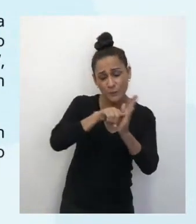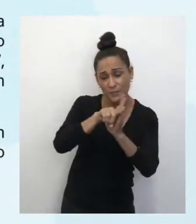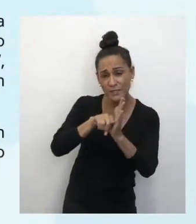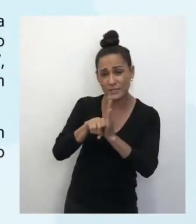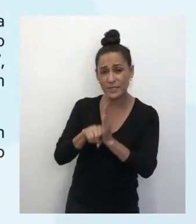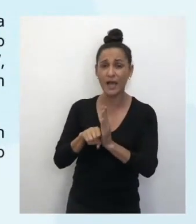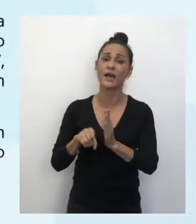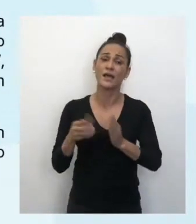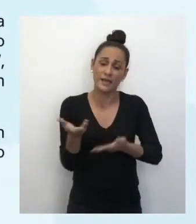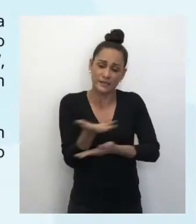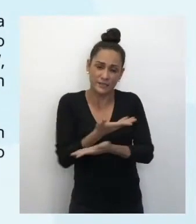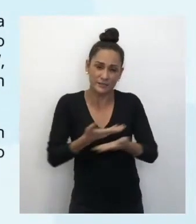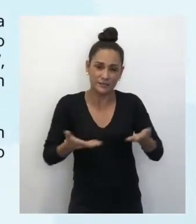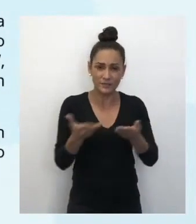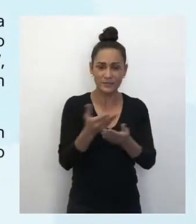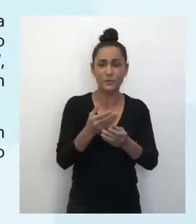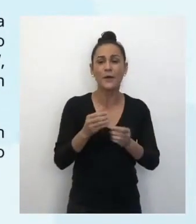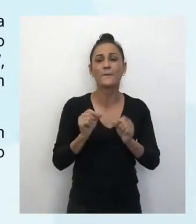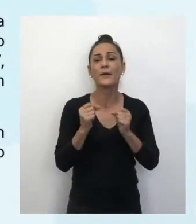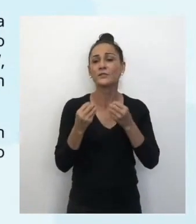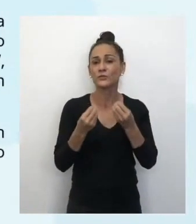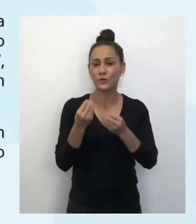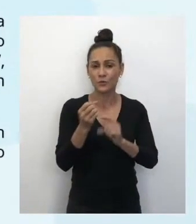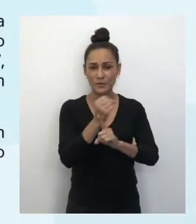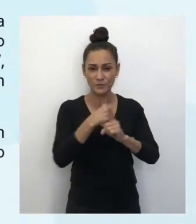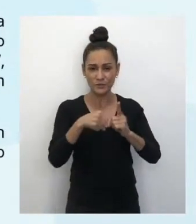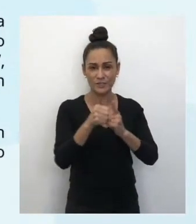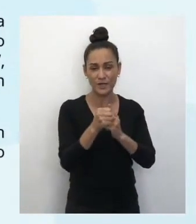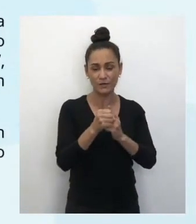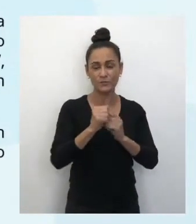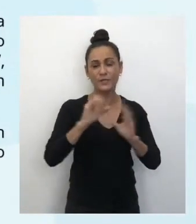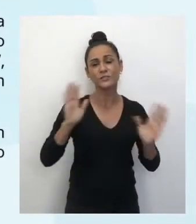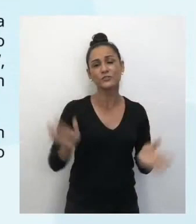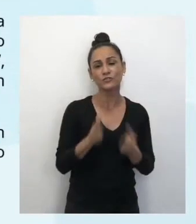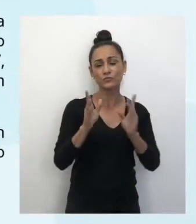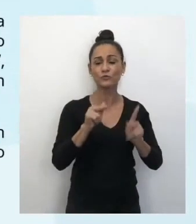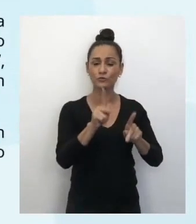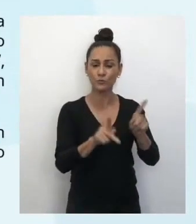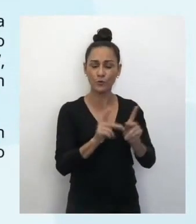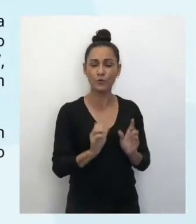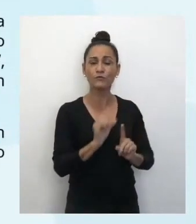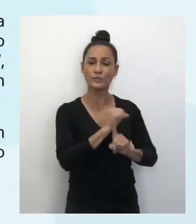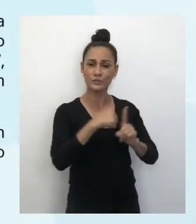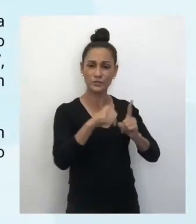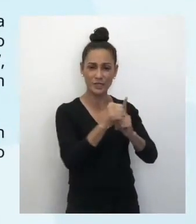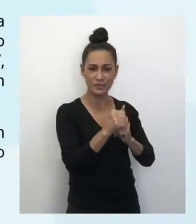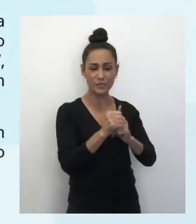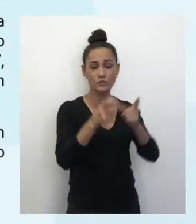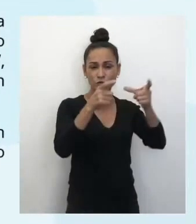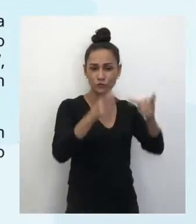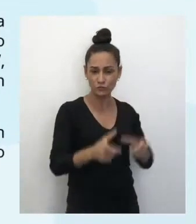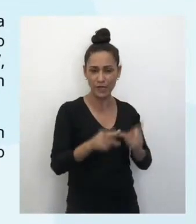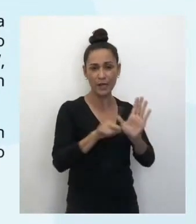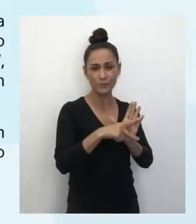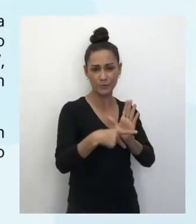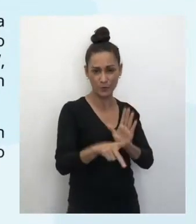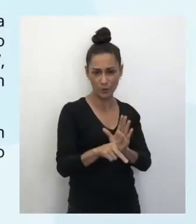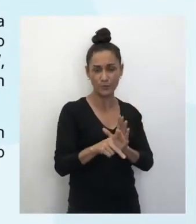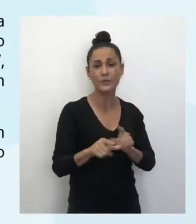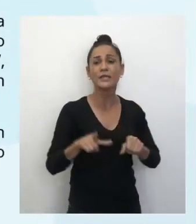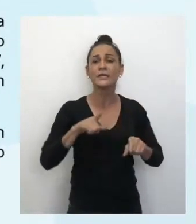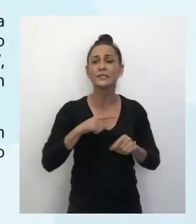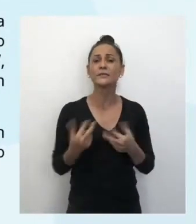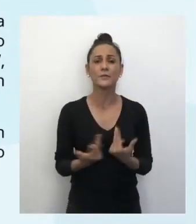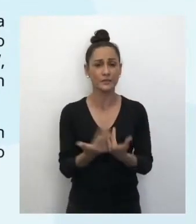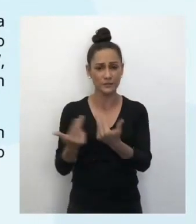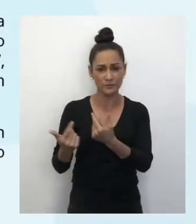interação mais de cunho social, buscando atender aos anseios da comunidade, né, da população de determinado local, tá bom? E da mesma